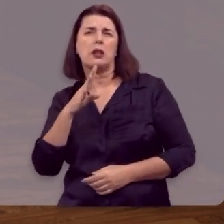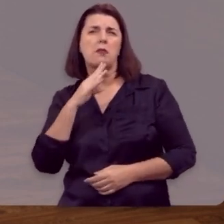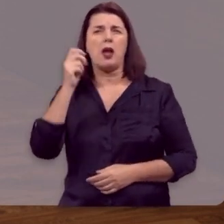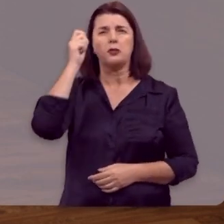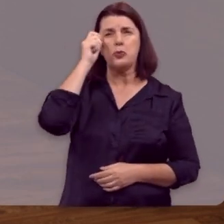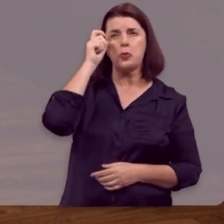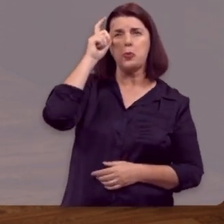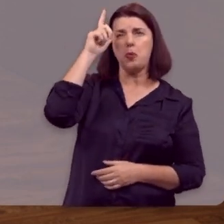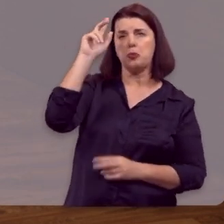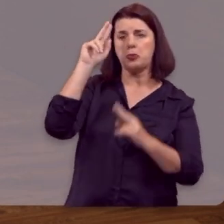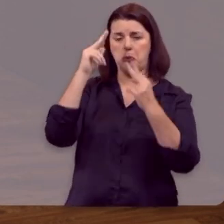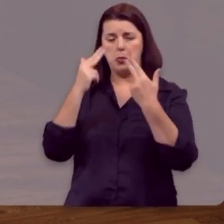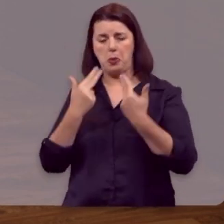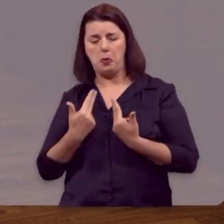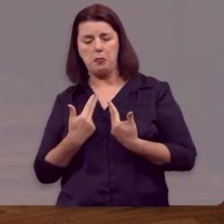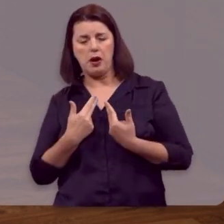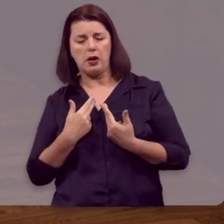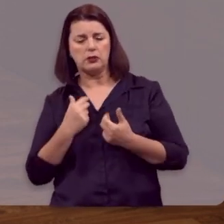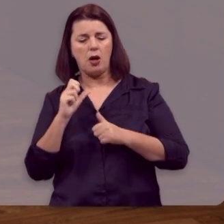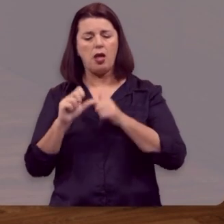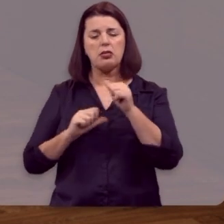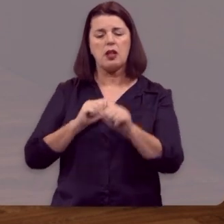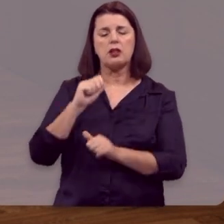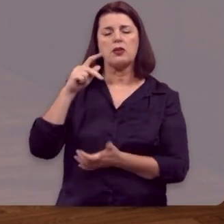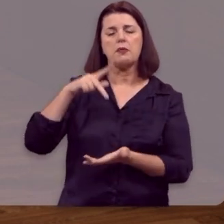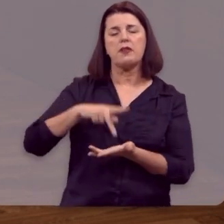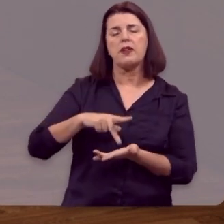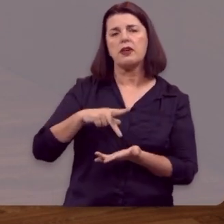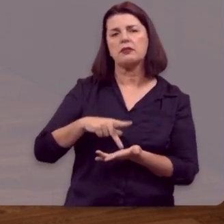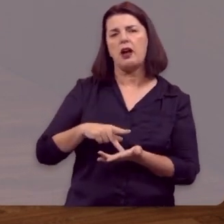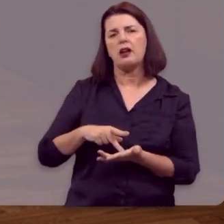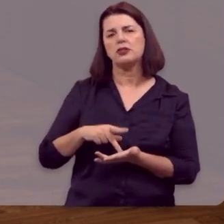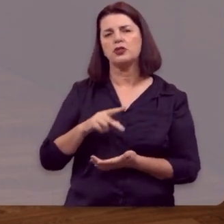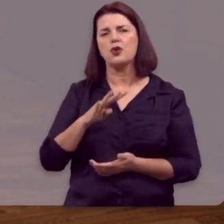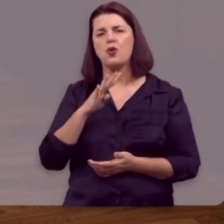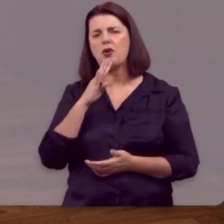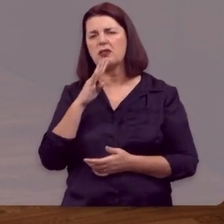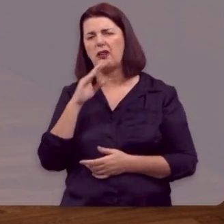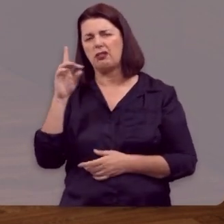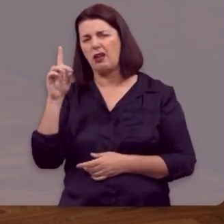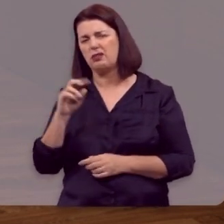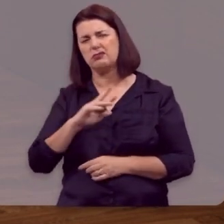conhecimento humano traduz em verdadeiro conhecimento de Deus.